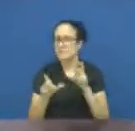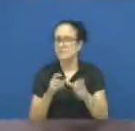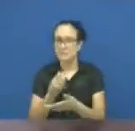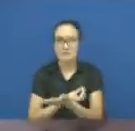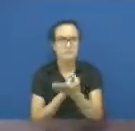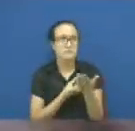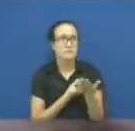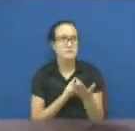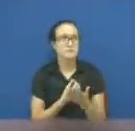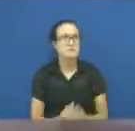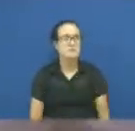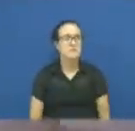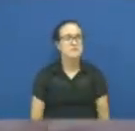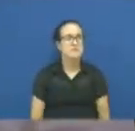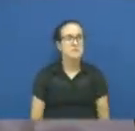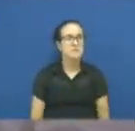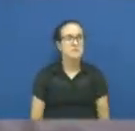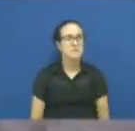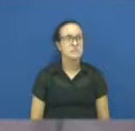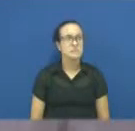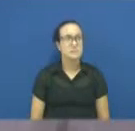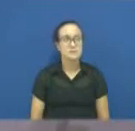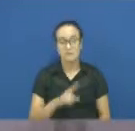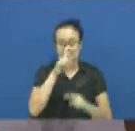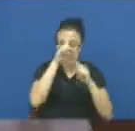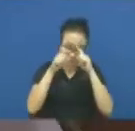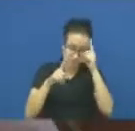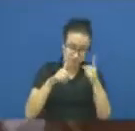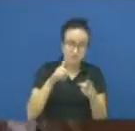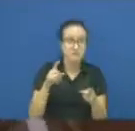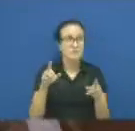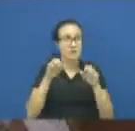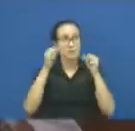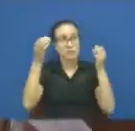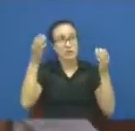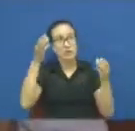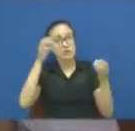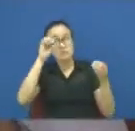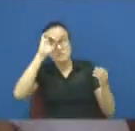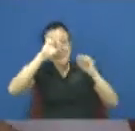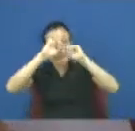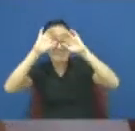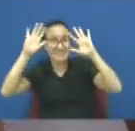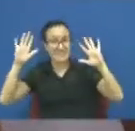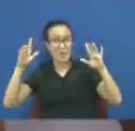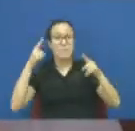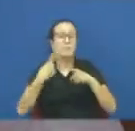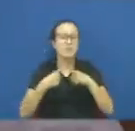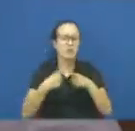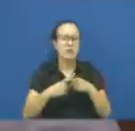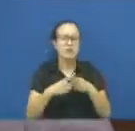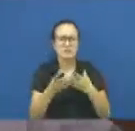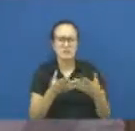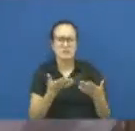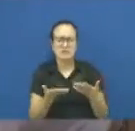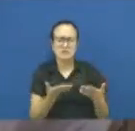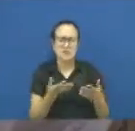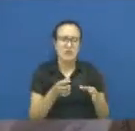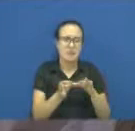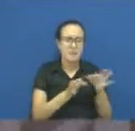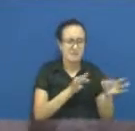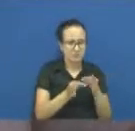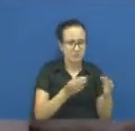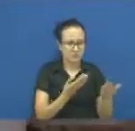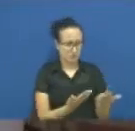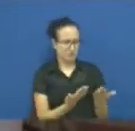para justamente sanar a dúvida, porque às vezes você pega o projeto, você vê R$1.100.000, a gente sabe que o basquete